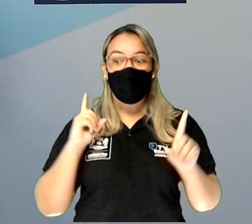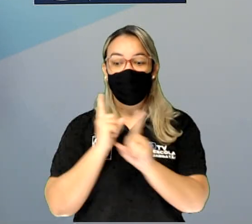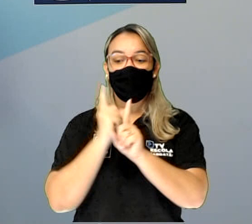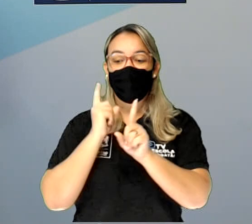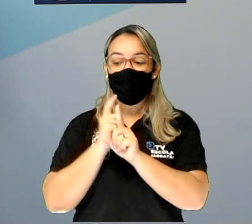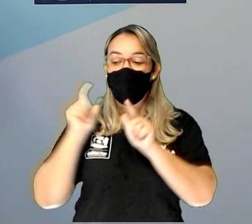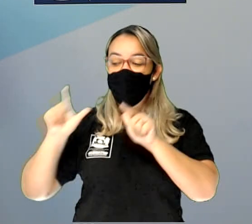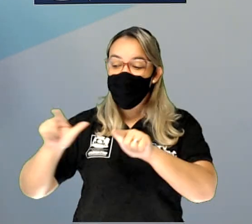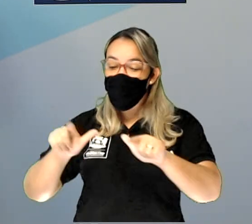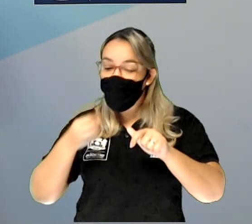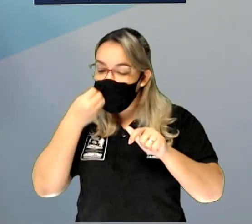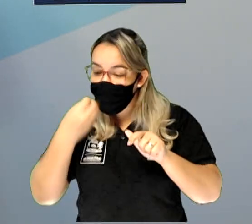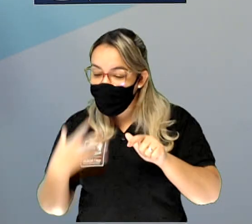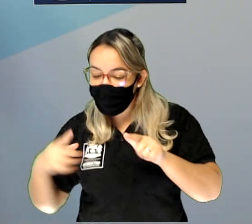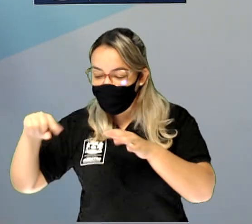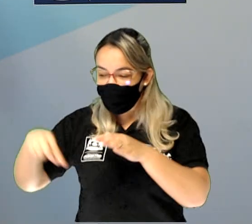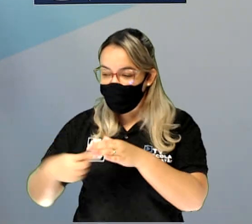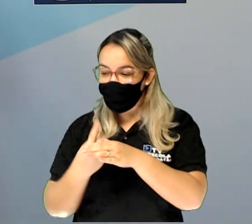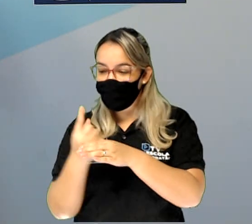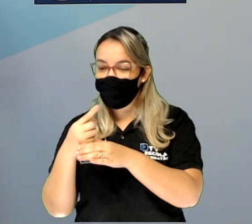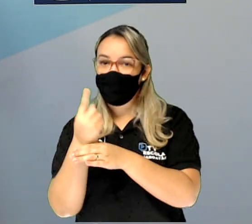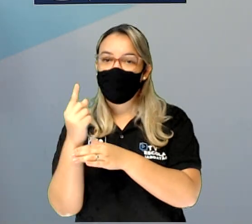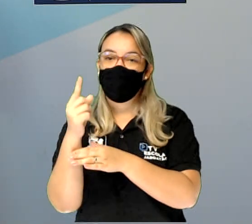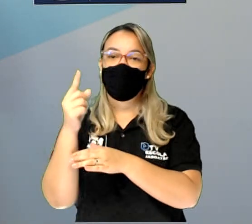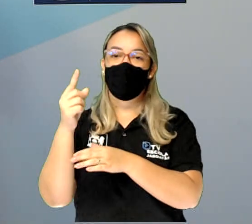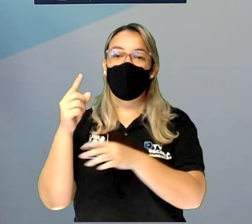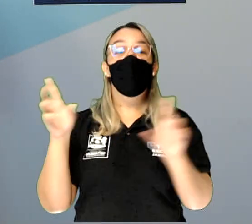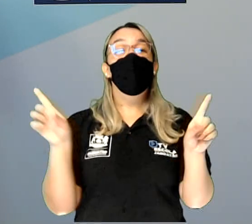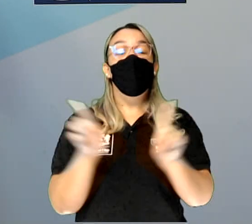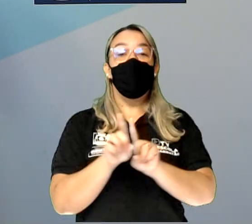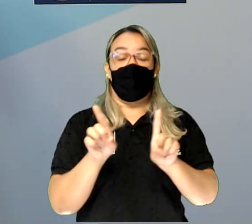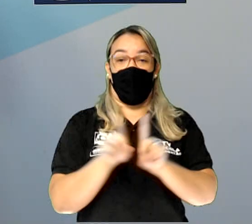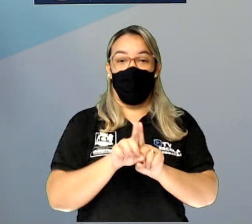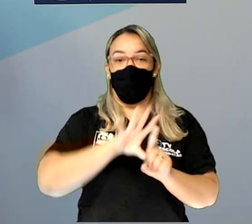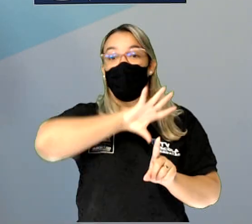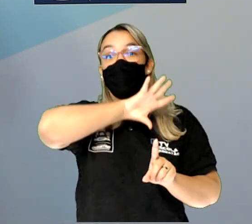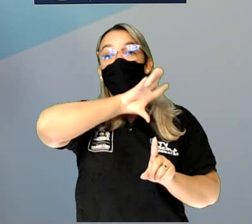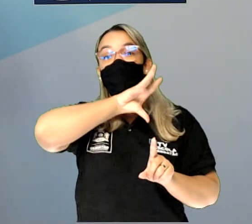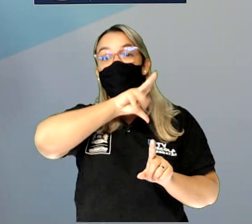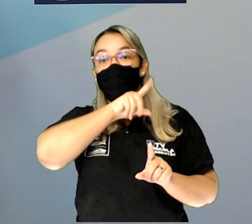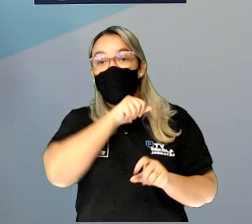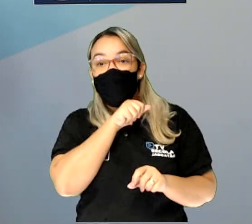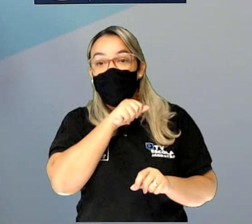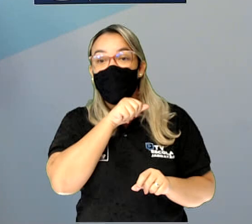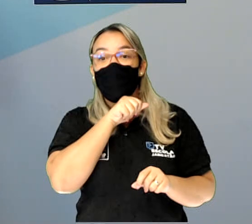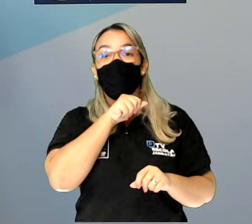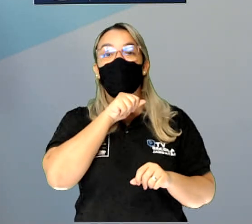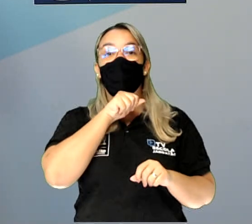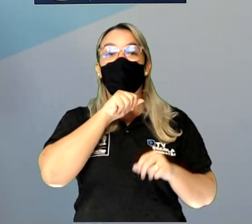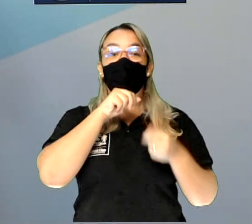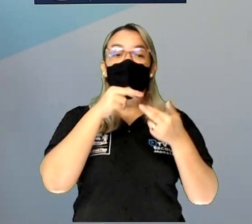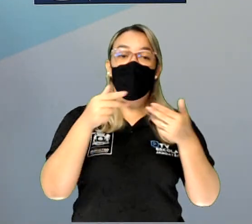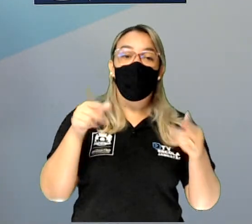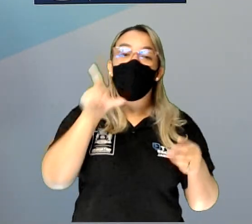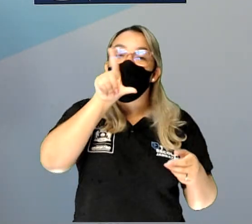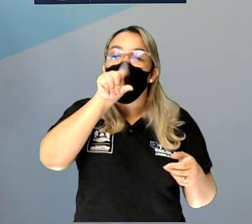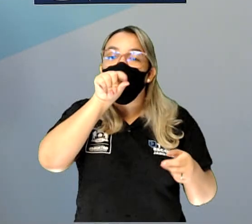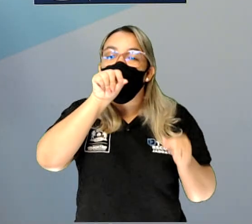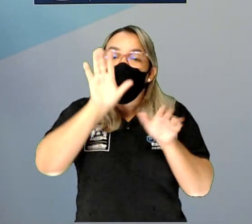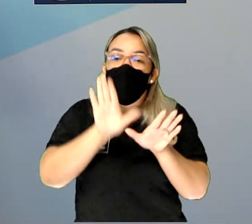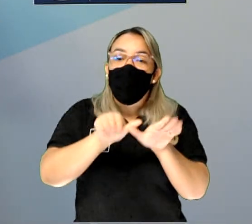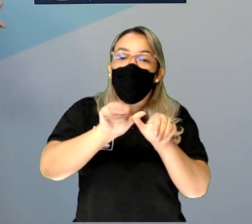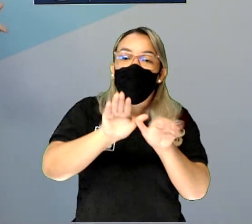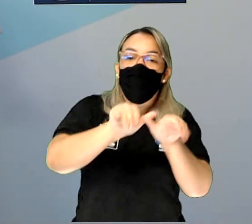lugar fértil, não é? Os animais, principalmente os pássaros